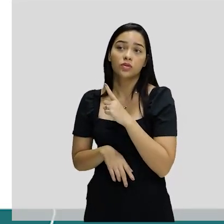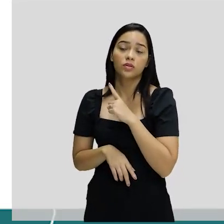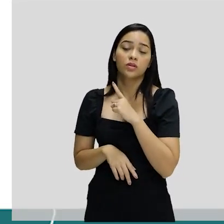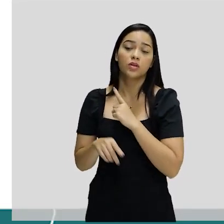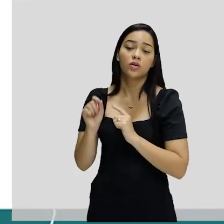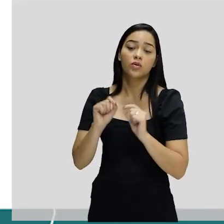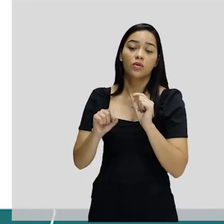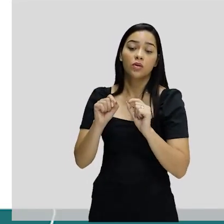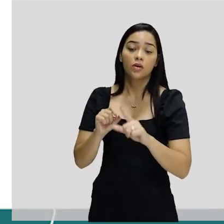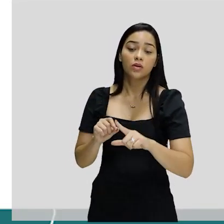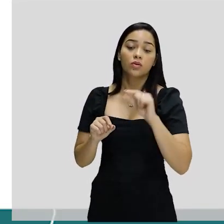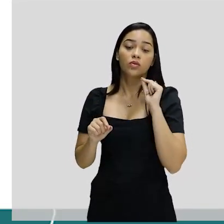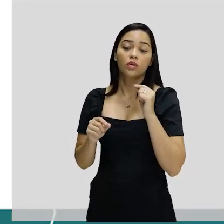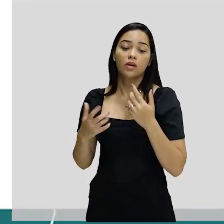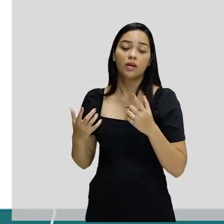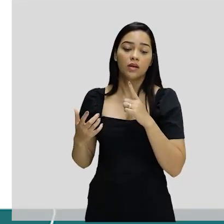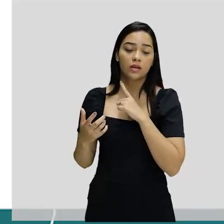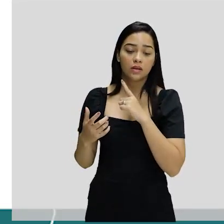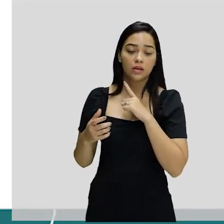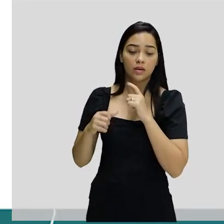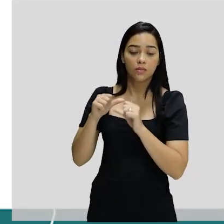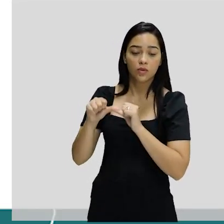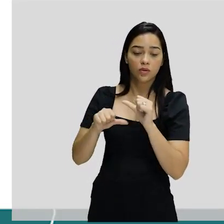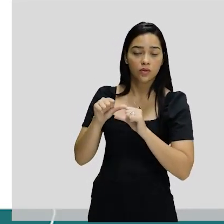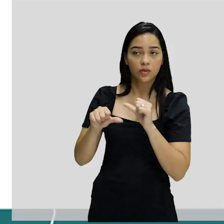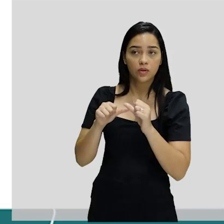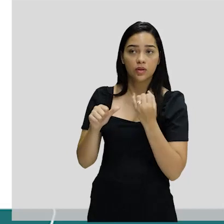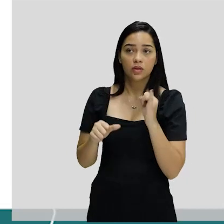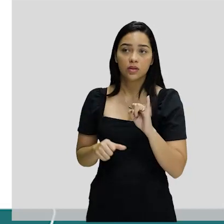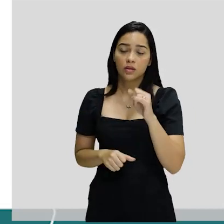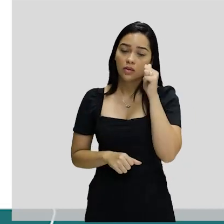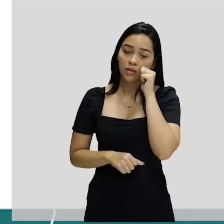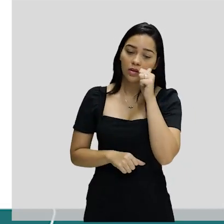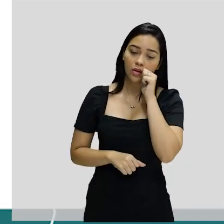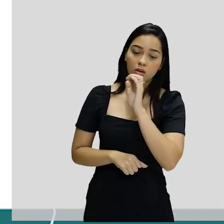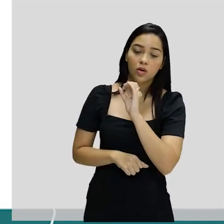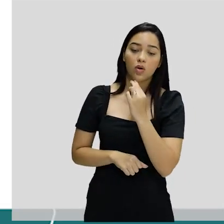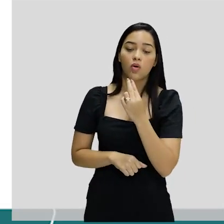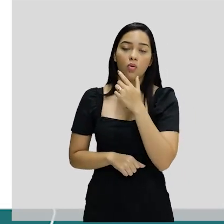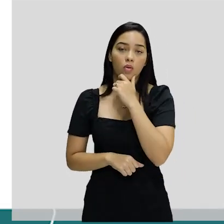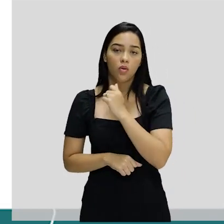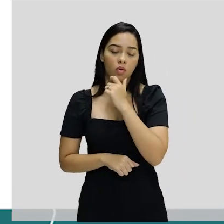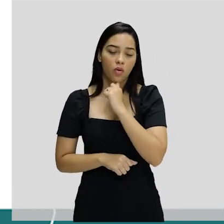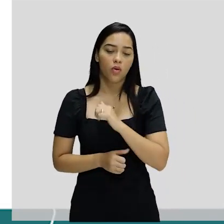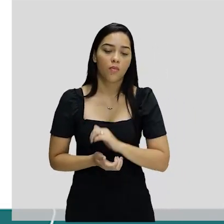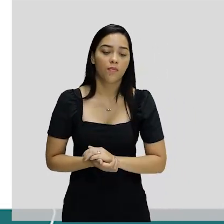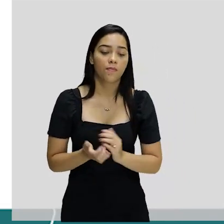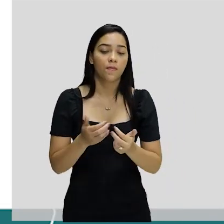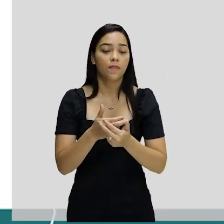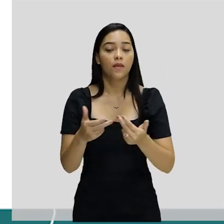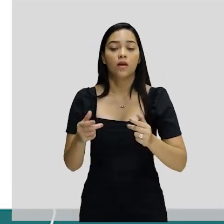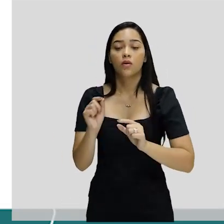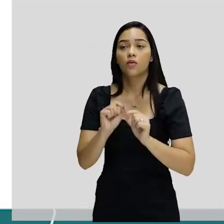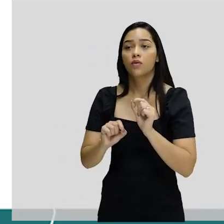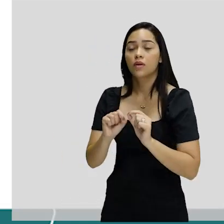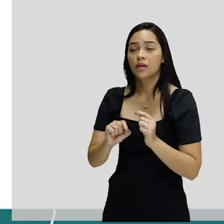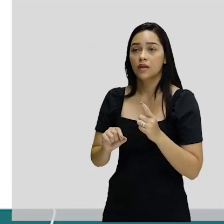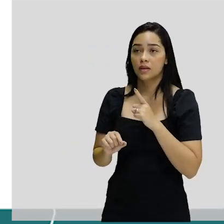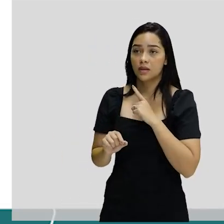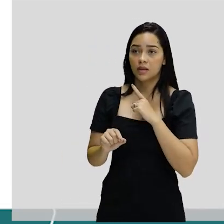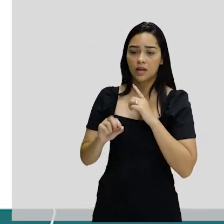apenas o determinante que vai modificar para definir se é masculino ou feminino. Em vários casos, no